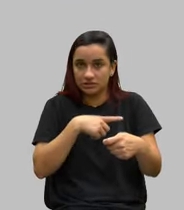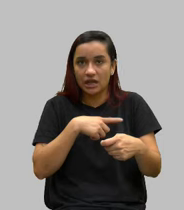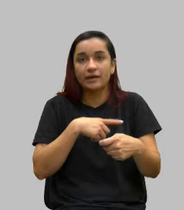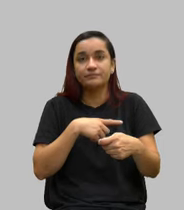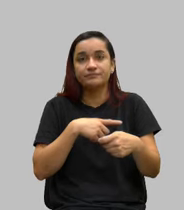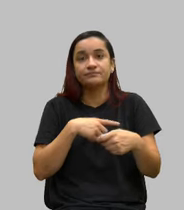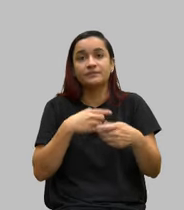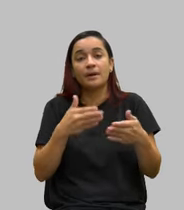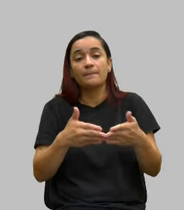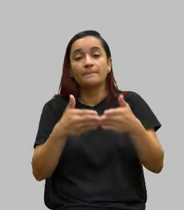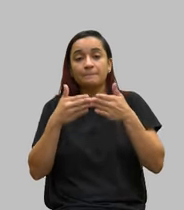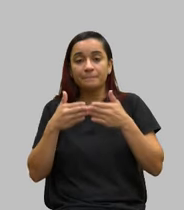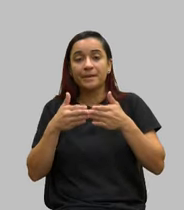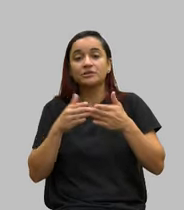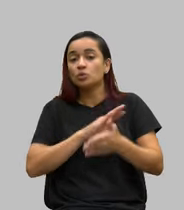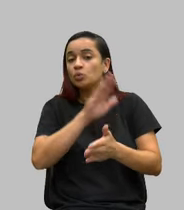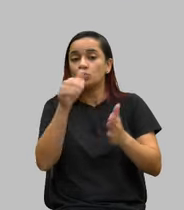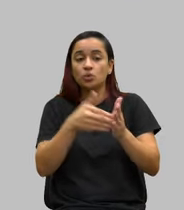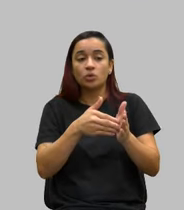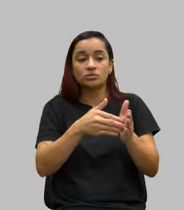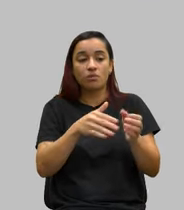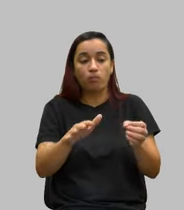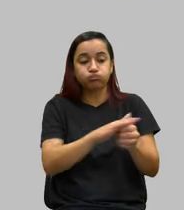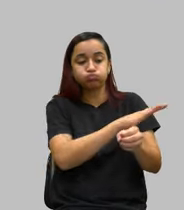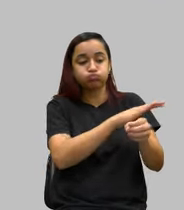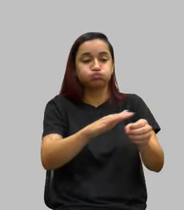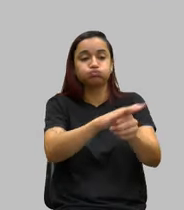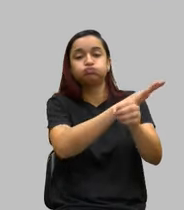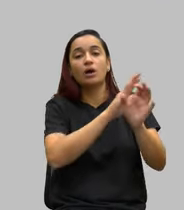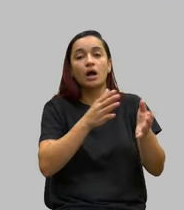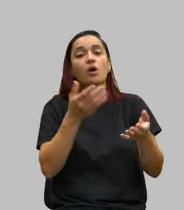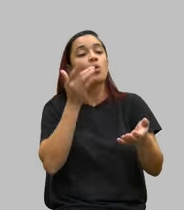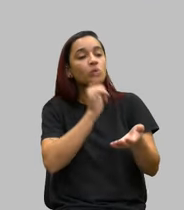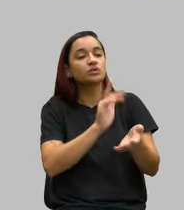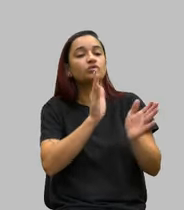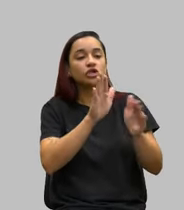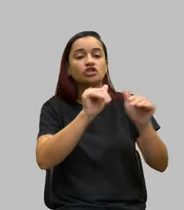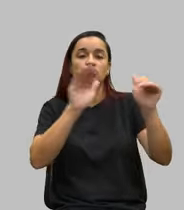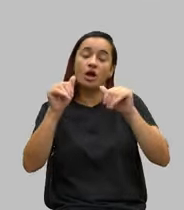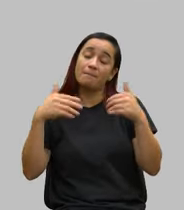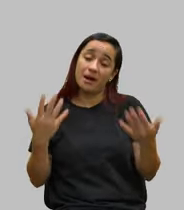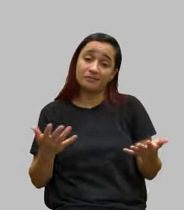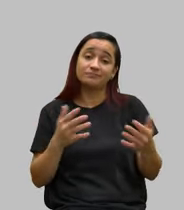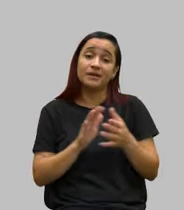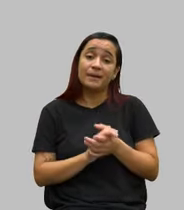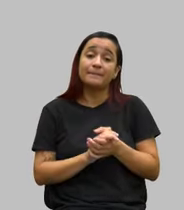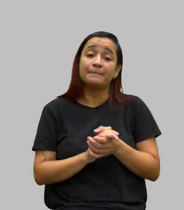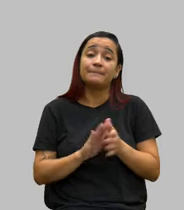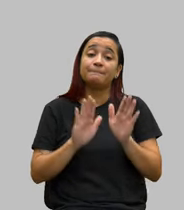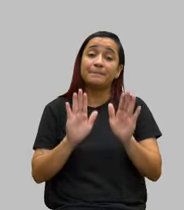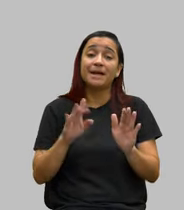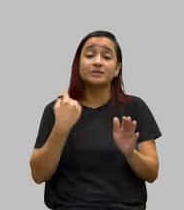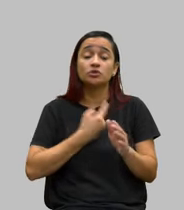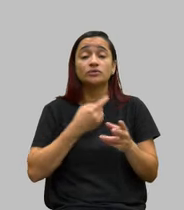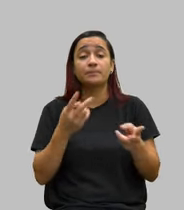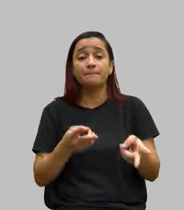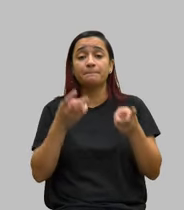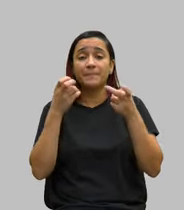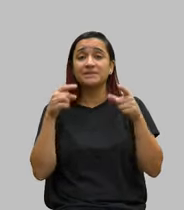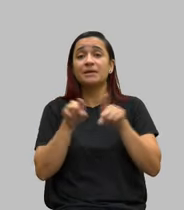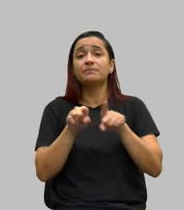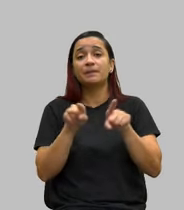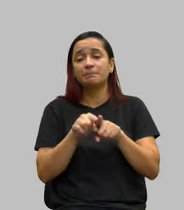né todos os excedentes já terem sido convocados e chamados mas a gente percebe isso positivamente né que o